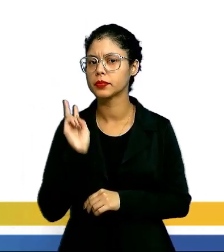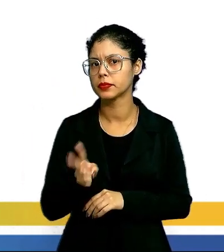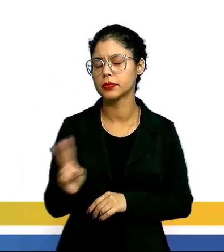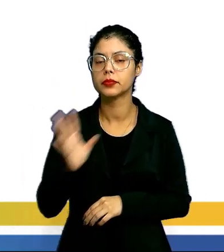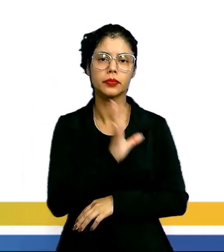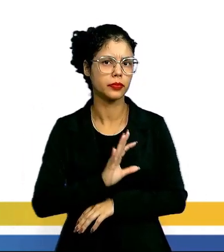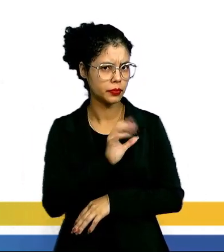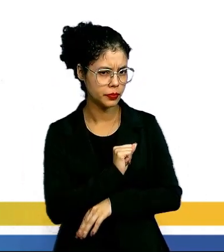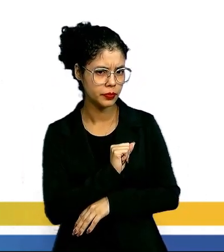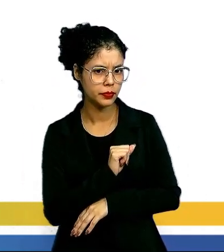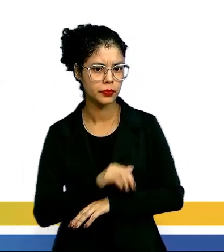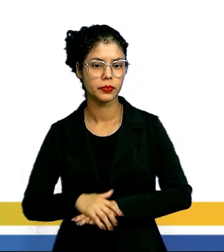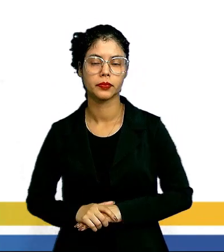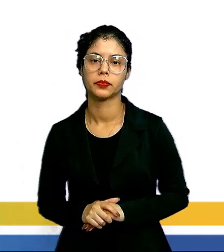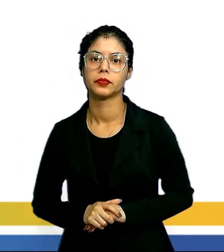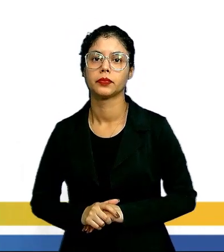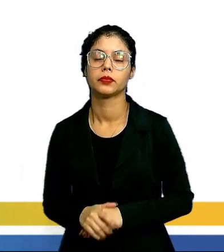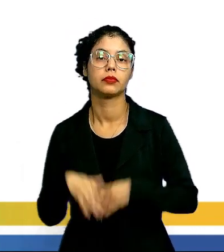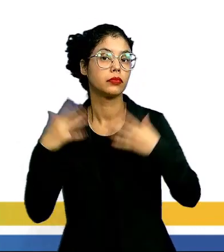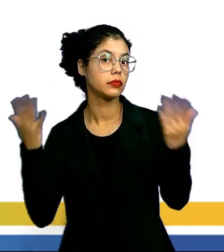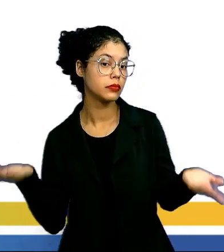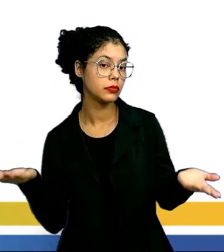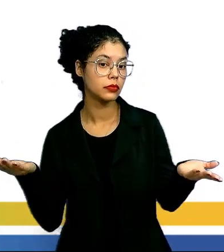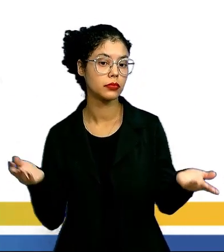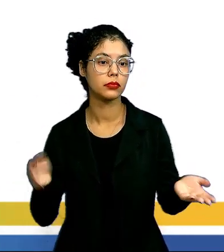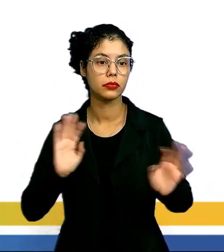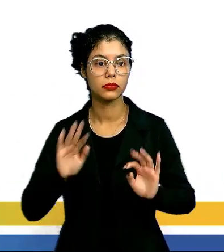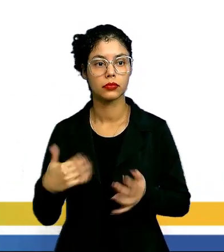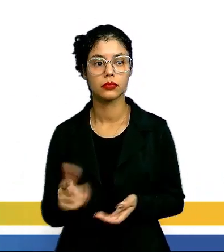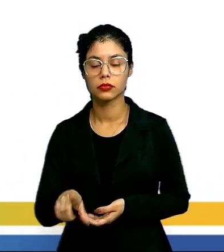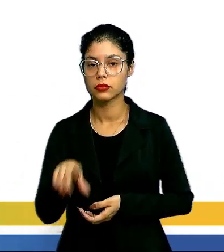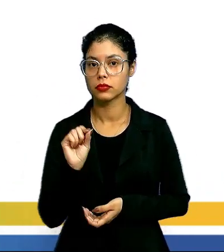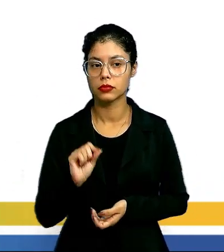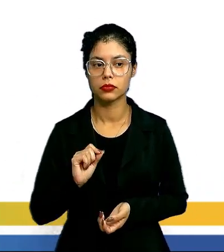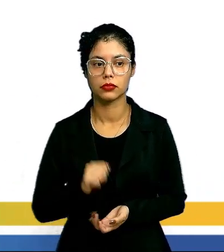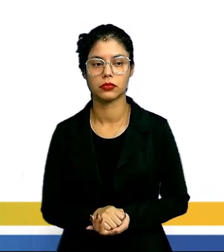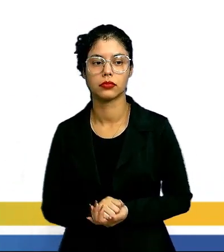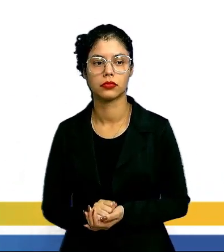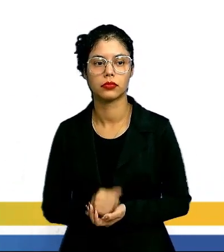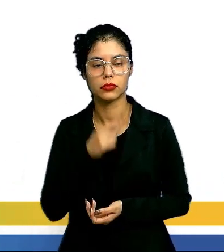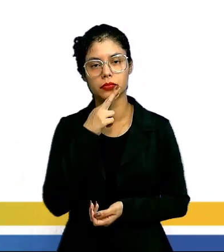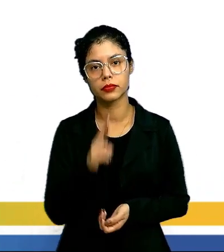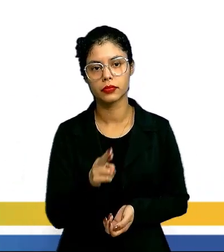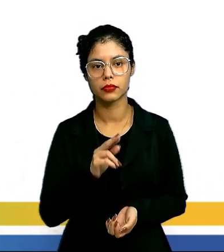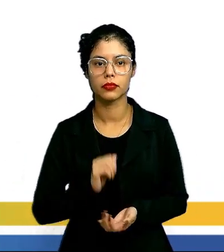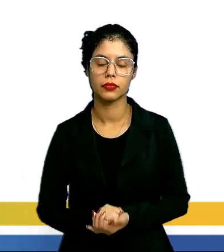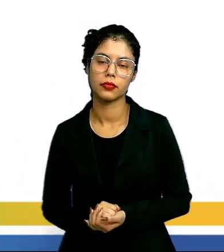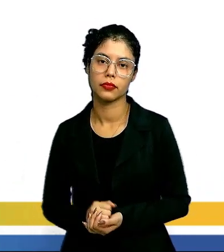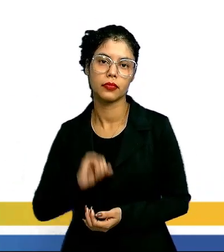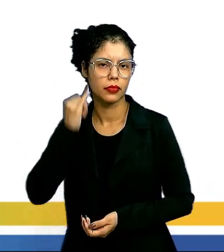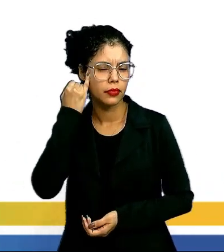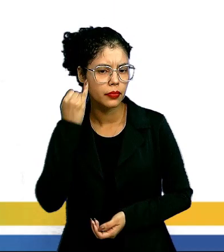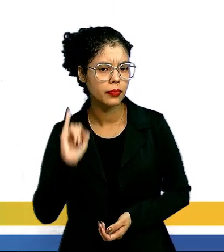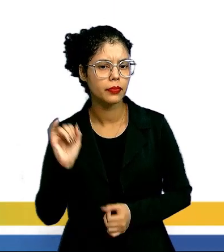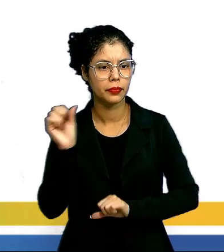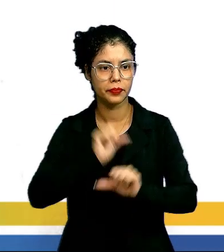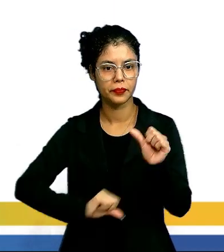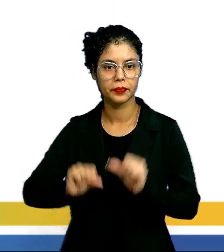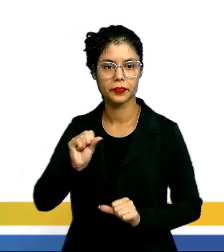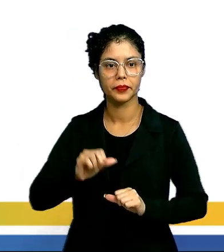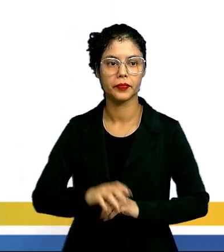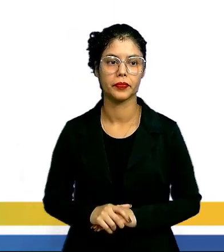contrário a si é o amor. E aí, gente, qual dessas alternativas vocês acham que tem uma ideia